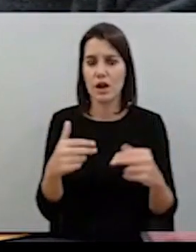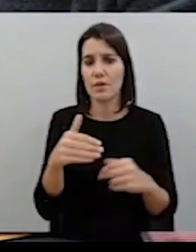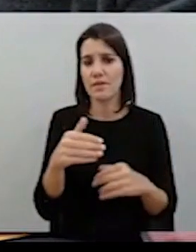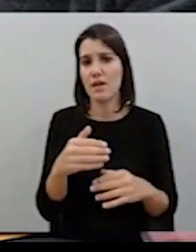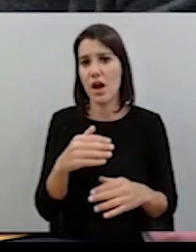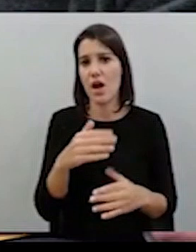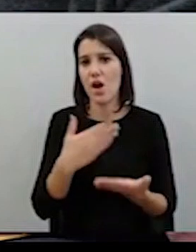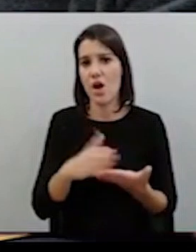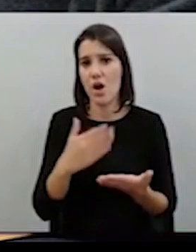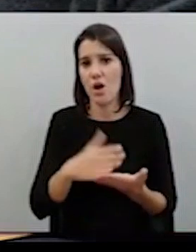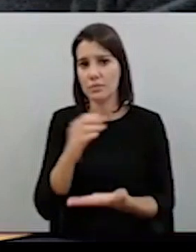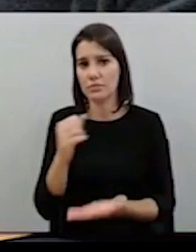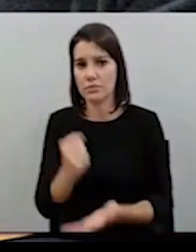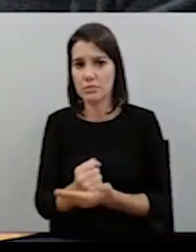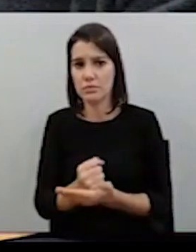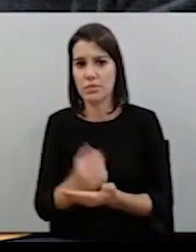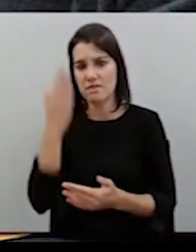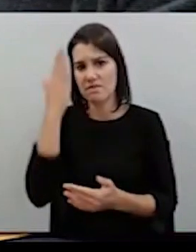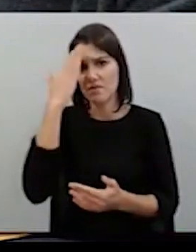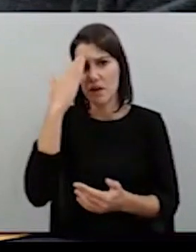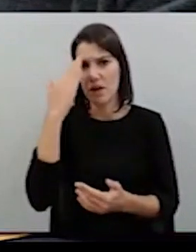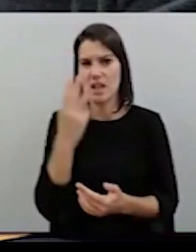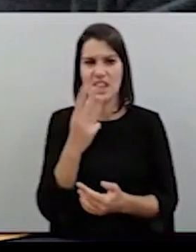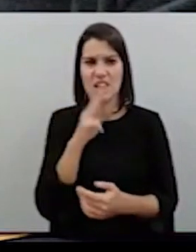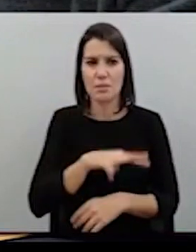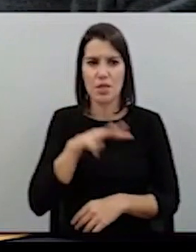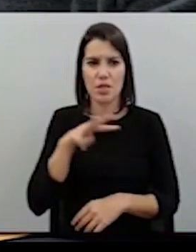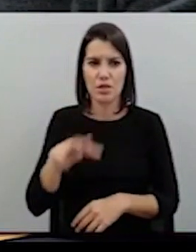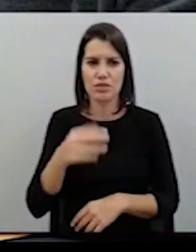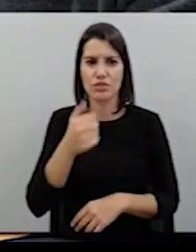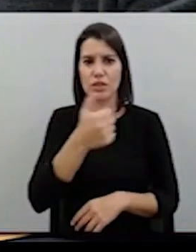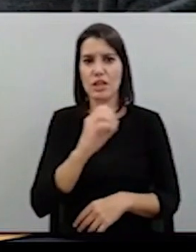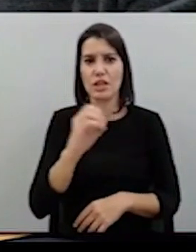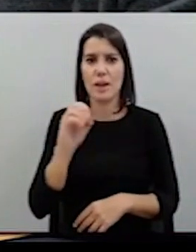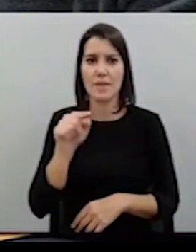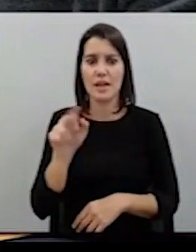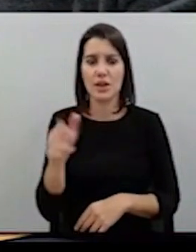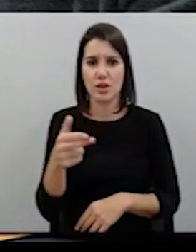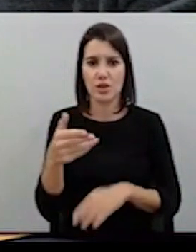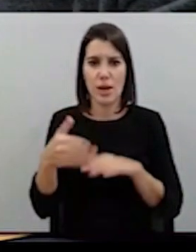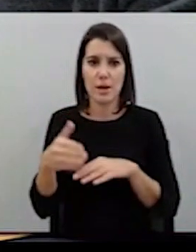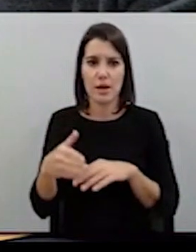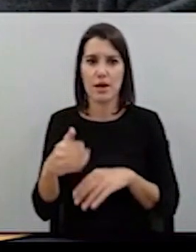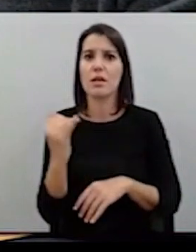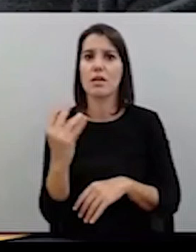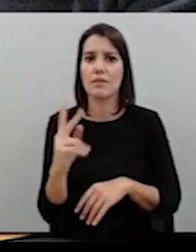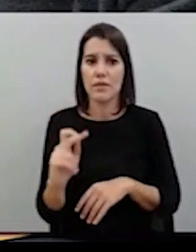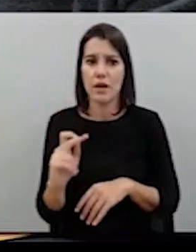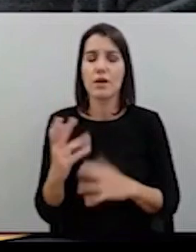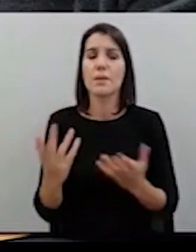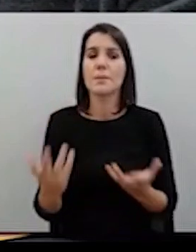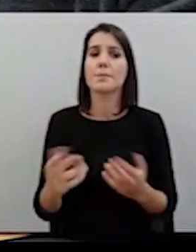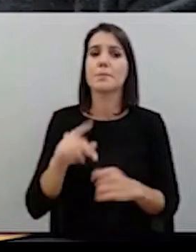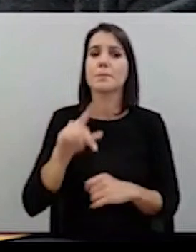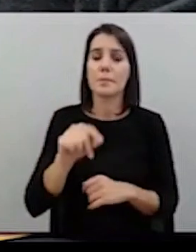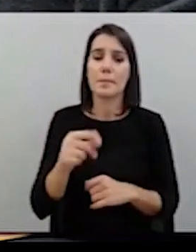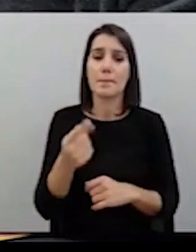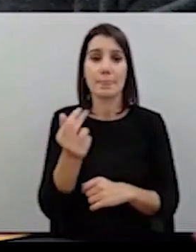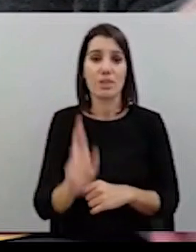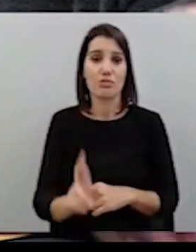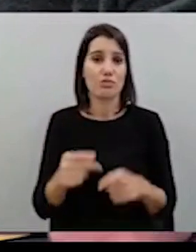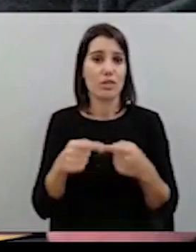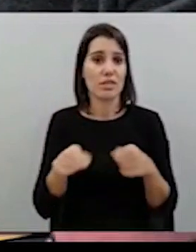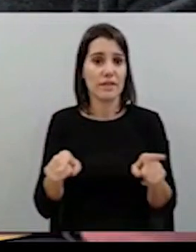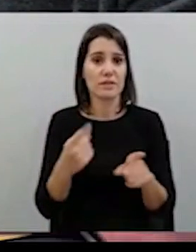custo estimado de 3 milhões e 500 mil euros, sem IVA, e certamente que a diferença desse valor suponho que